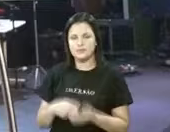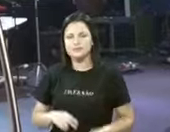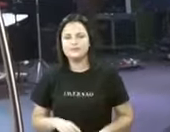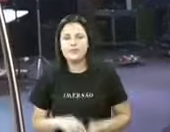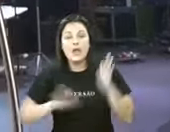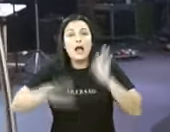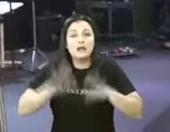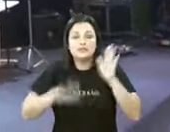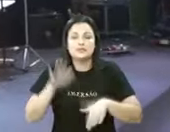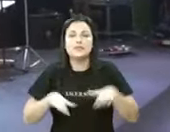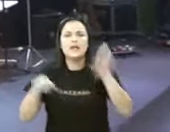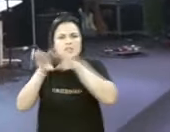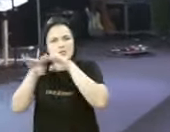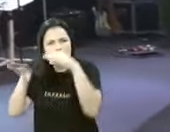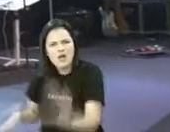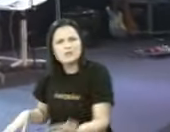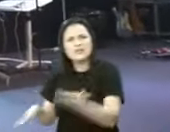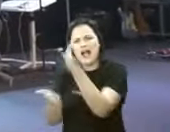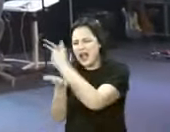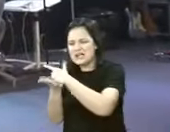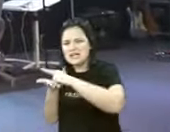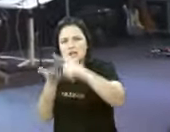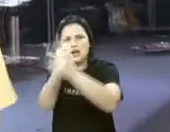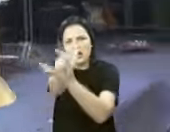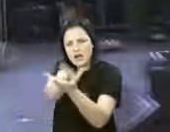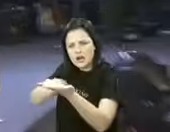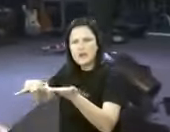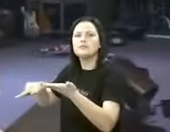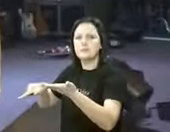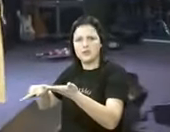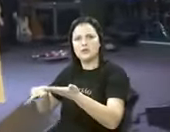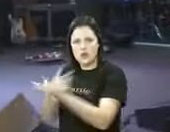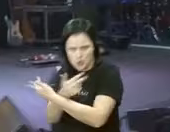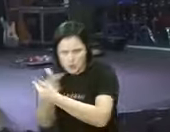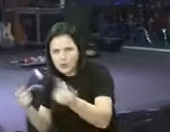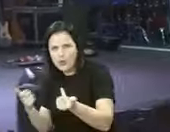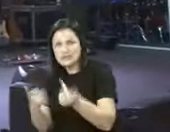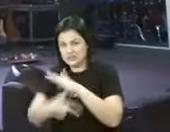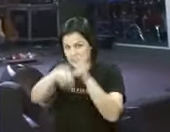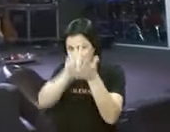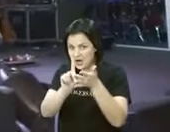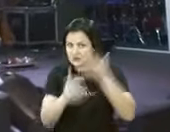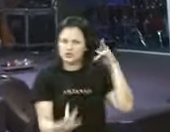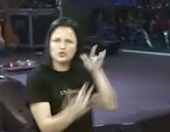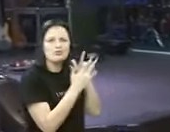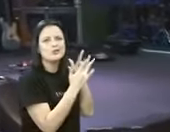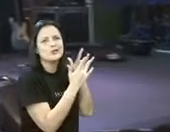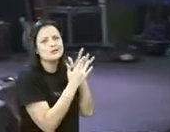Às vezes o altar tira algumas coisas que era o que nos conectava com o ambiente onde a gente estava acostumado a viver.